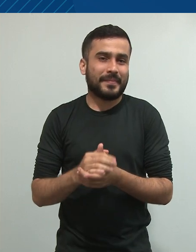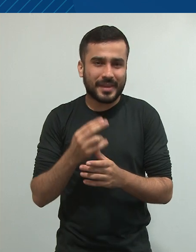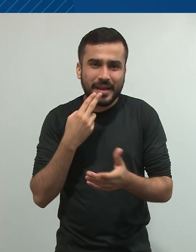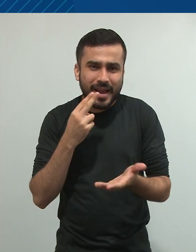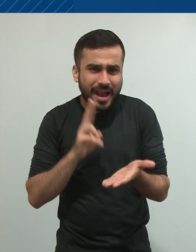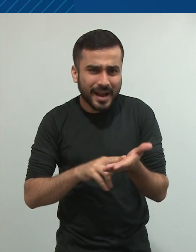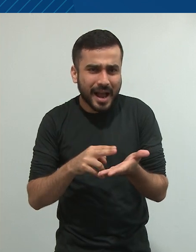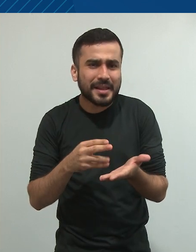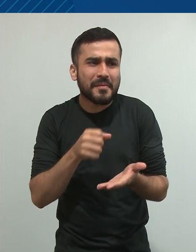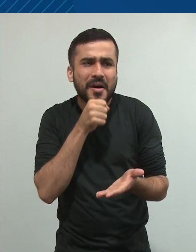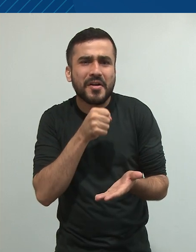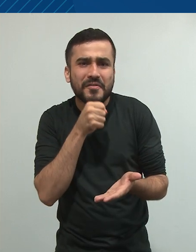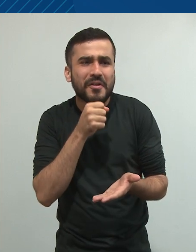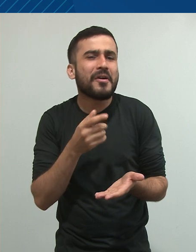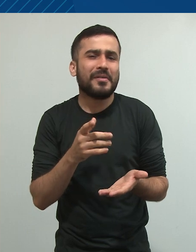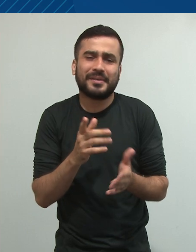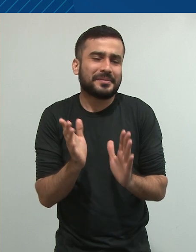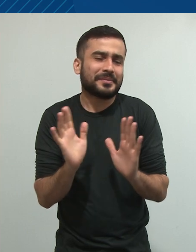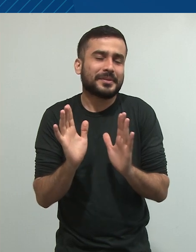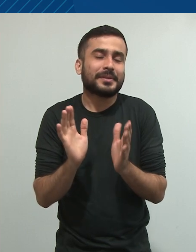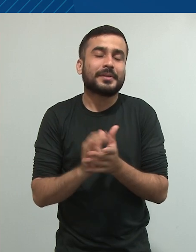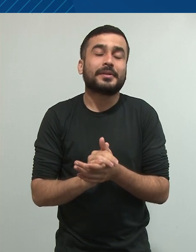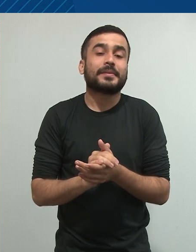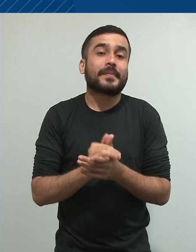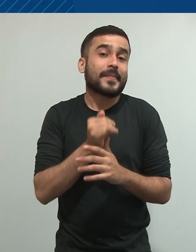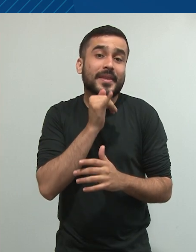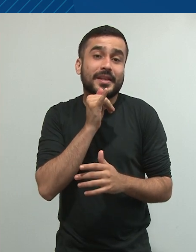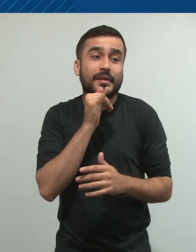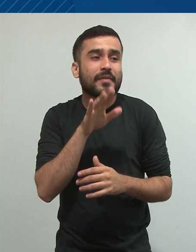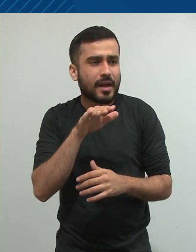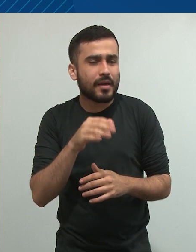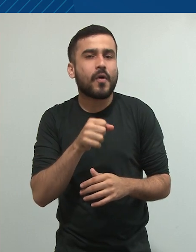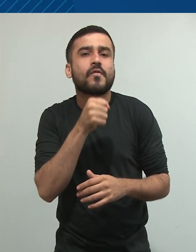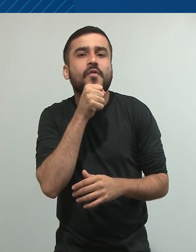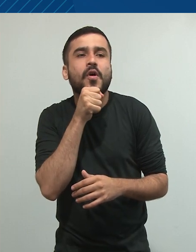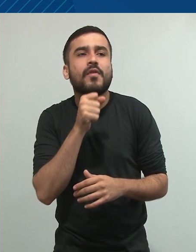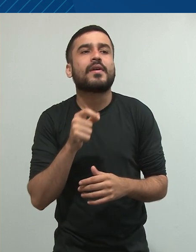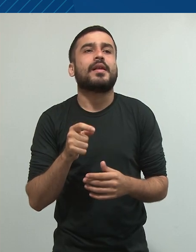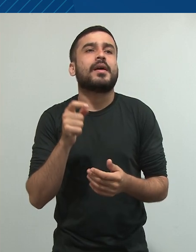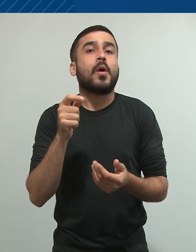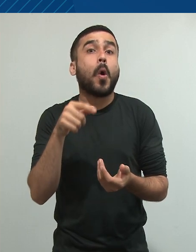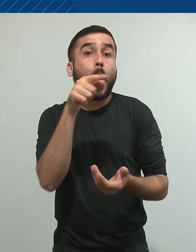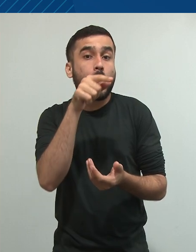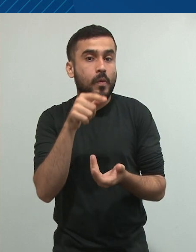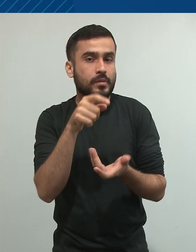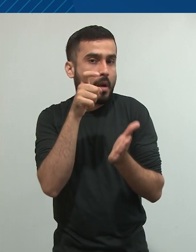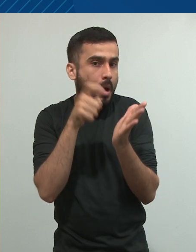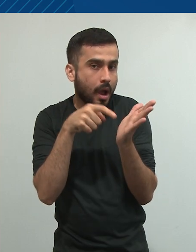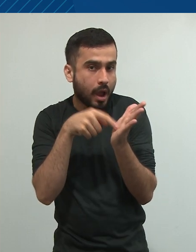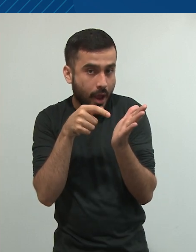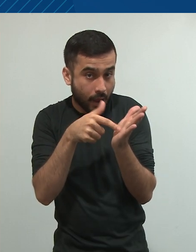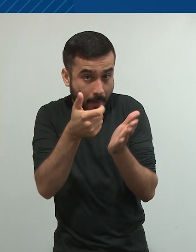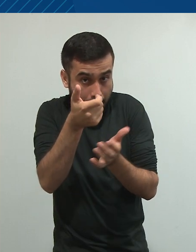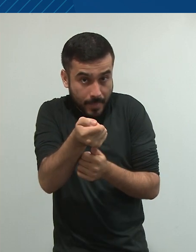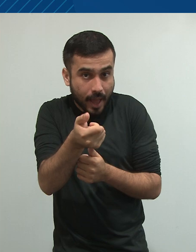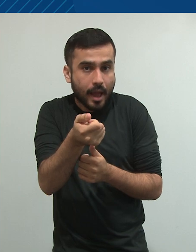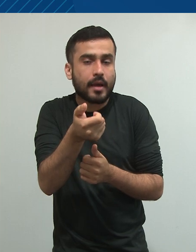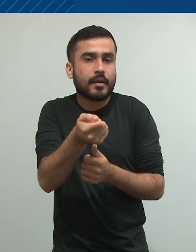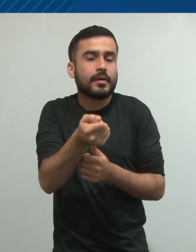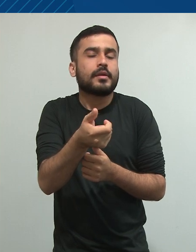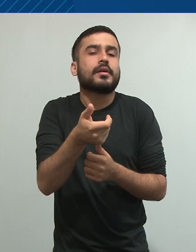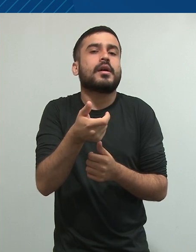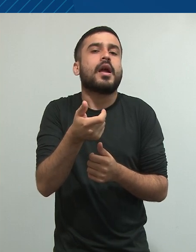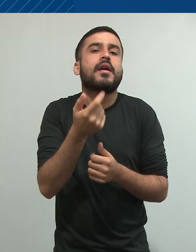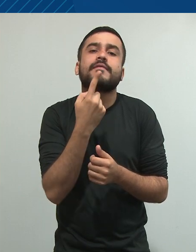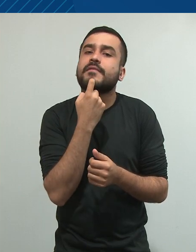não sei como é. Porque é o seguinte, por exemplo, se você falar para a vovó, você aperta o botão vermelho que vai ligar a televisão. Mas a